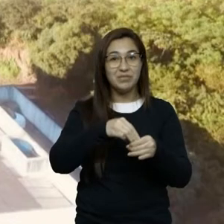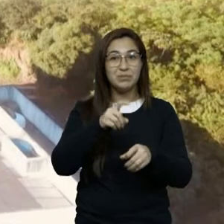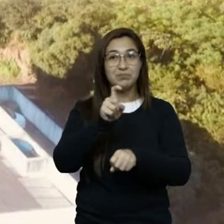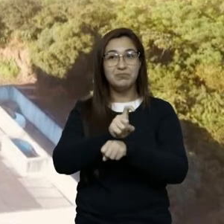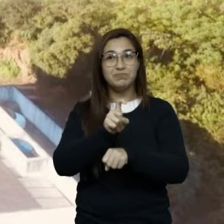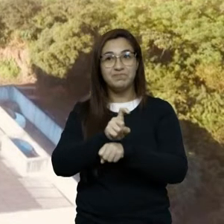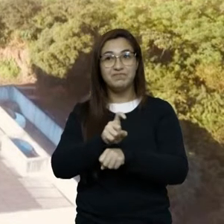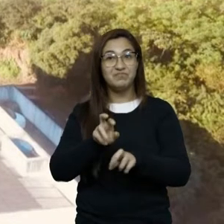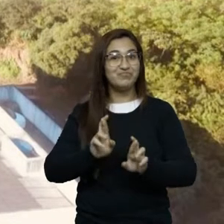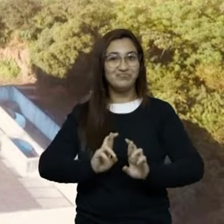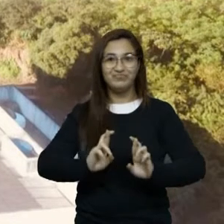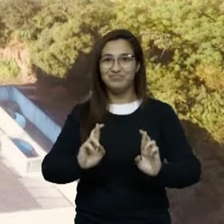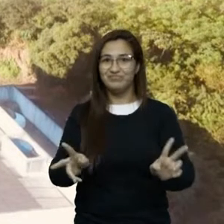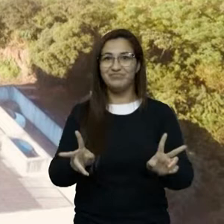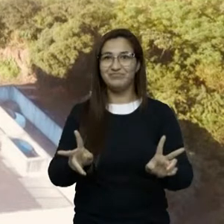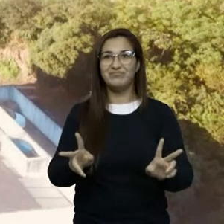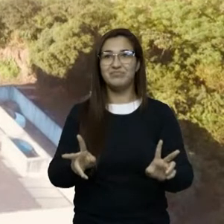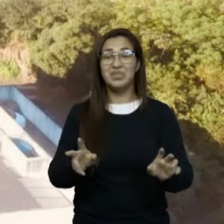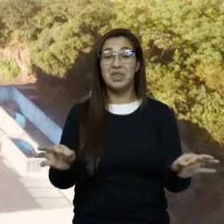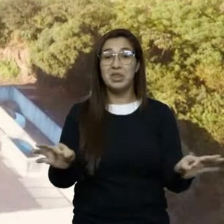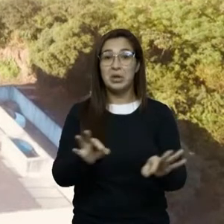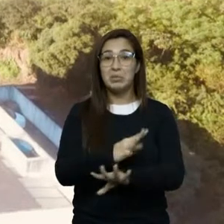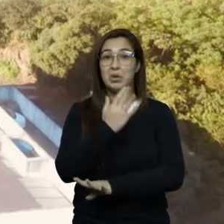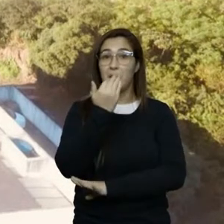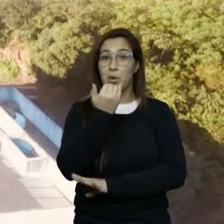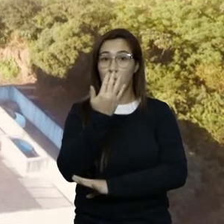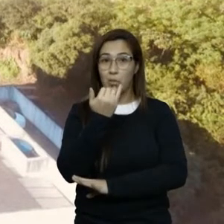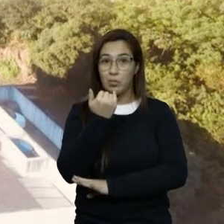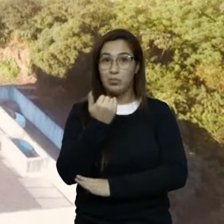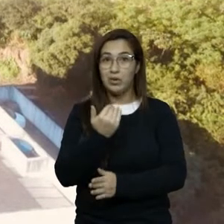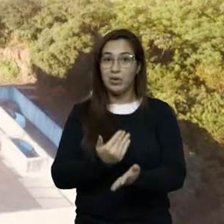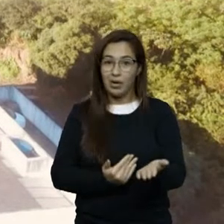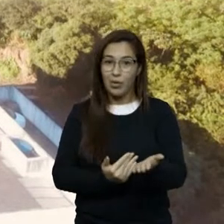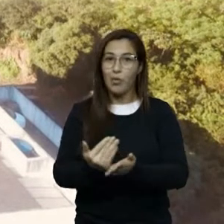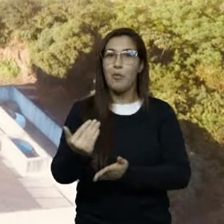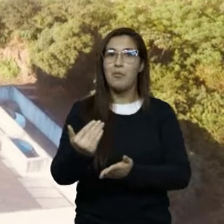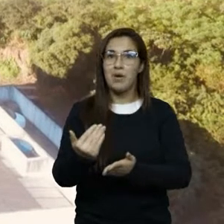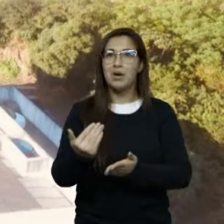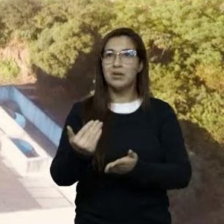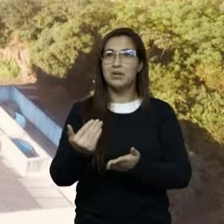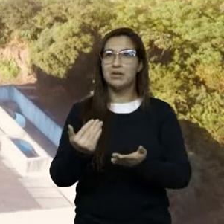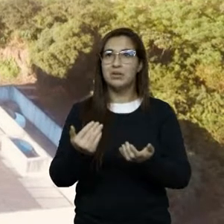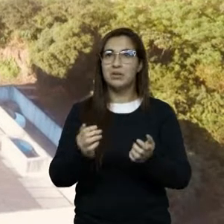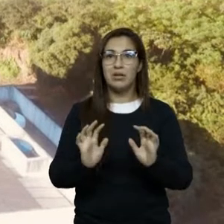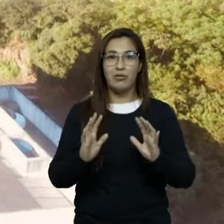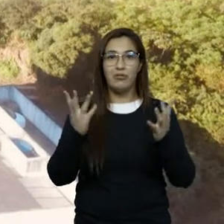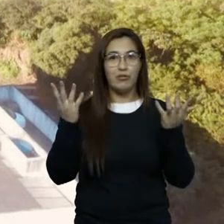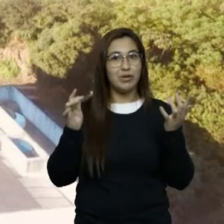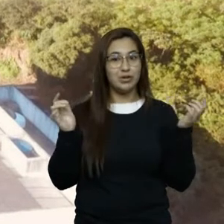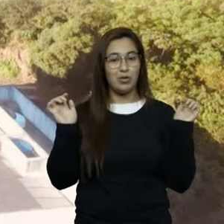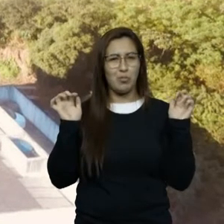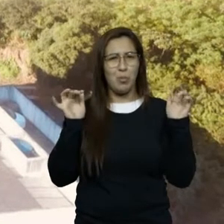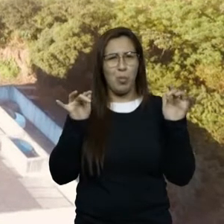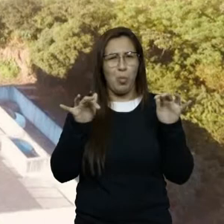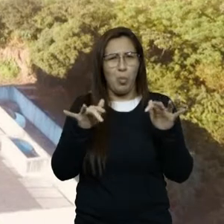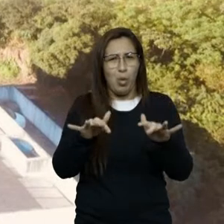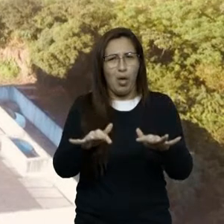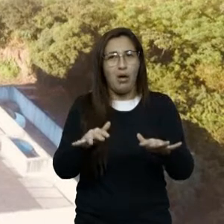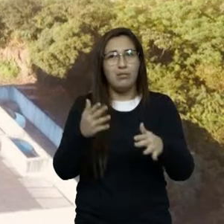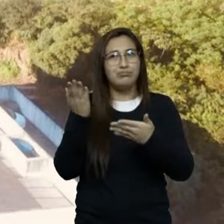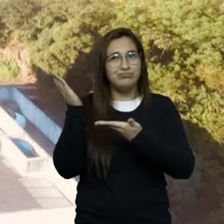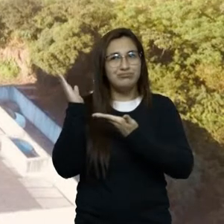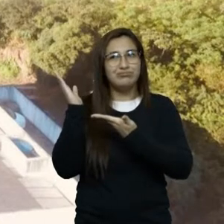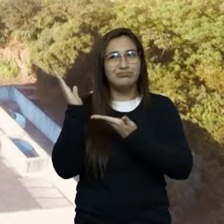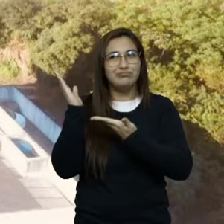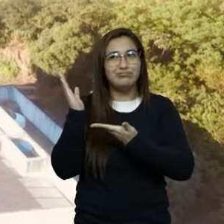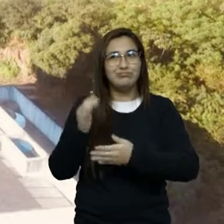participou lá quando termina o almoço aqui começa a vir gente sai povo debaixo daquelas árvores e olha só aquela Romaria que tá